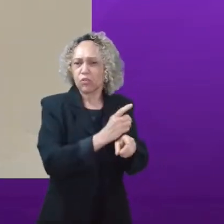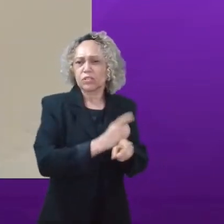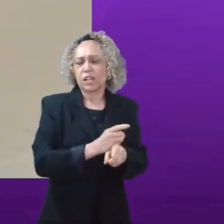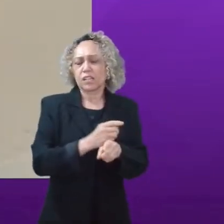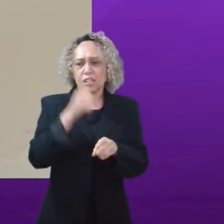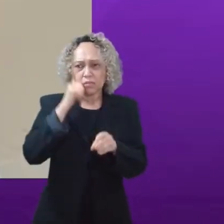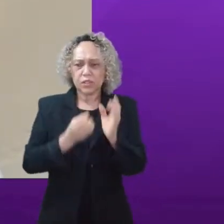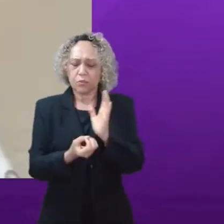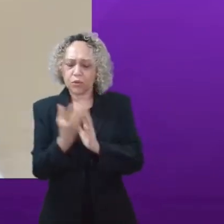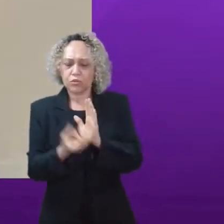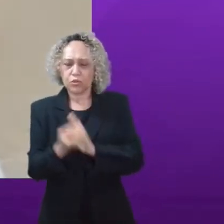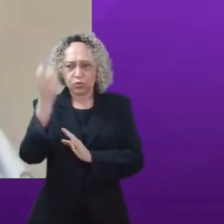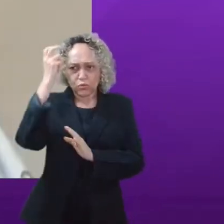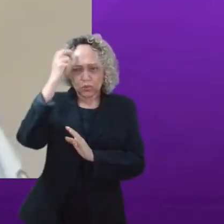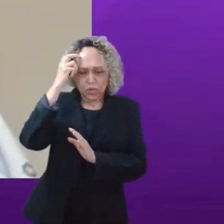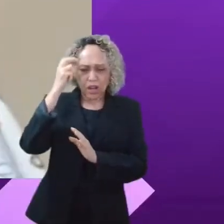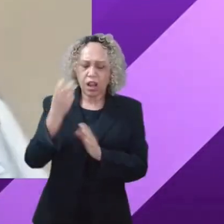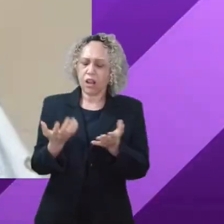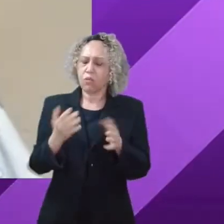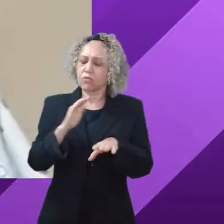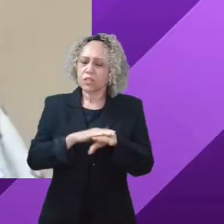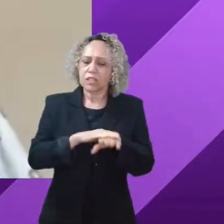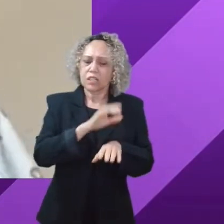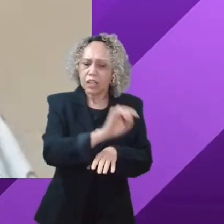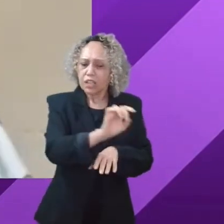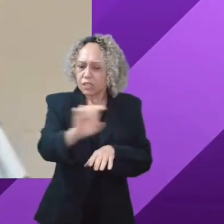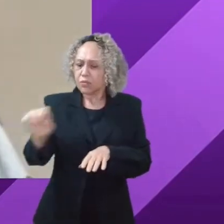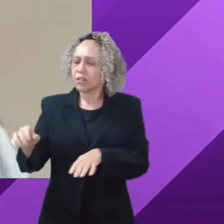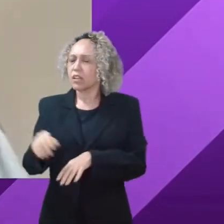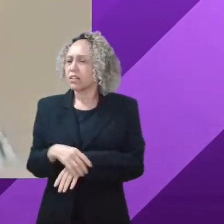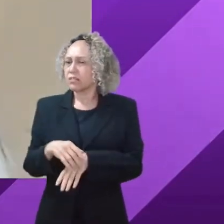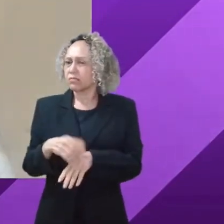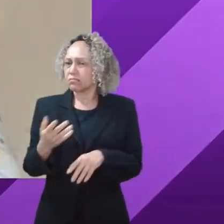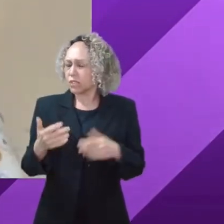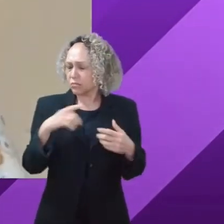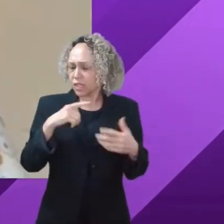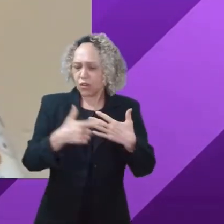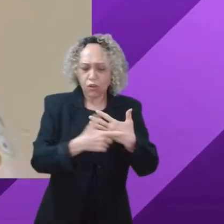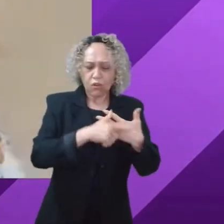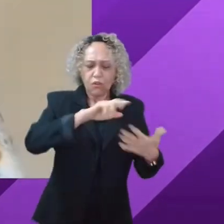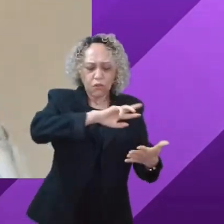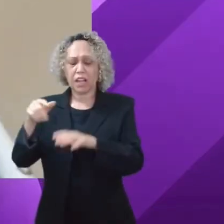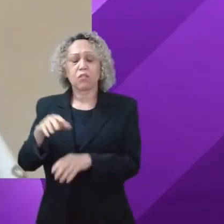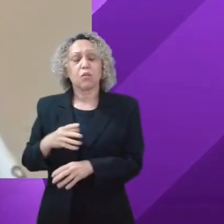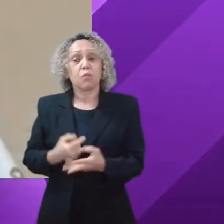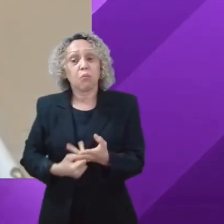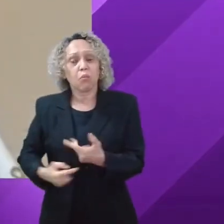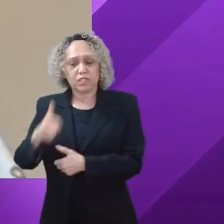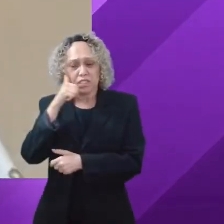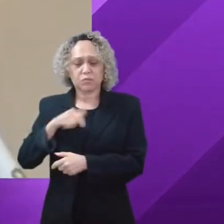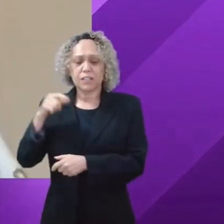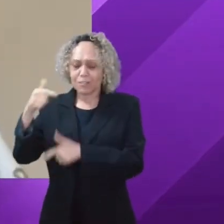dizer, eu sou produtora, eu sou captadora de recursos, que também é uma função extraordinária da produção cultural. A gente